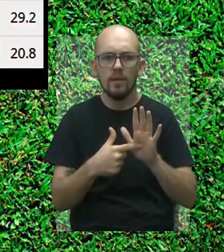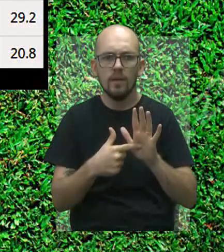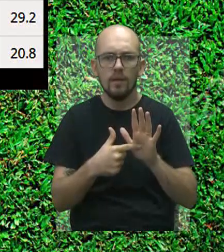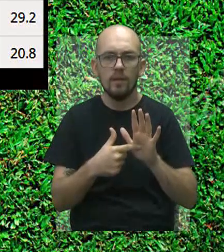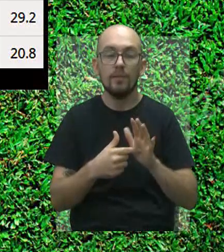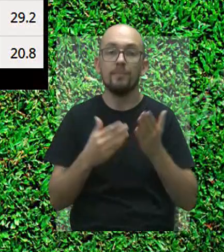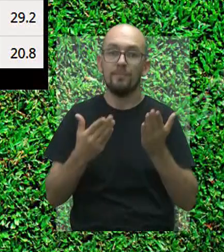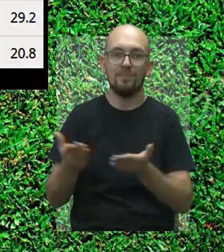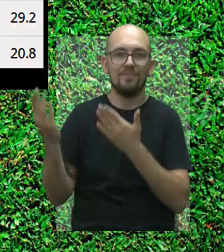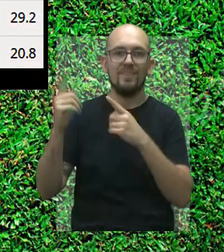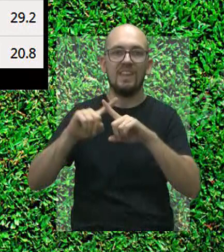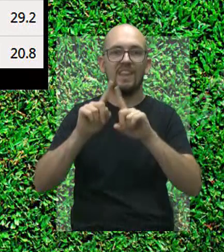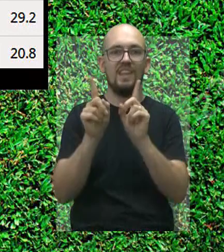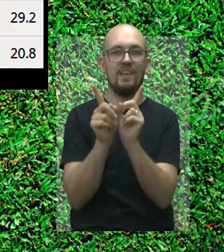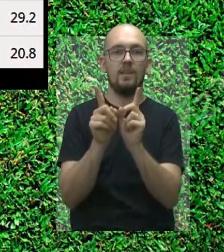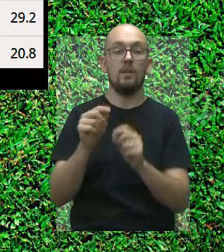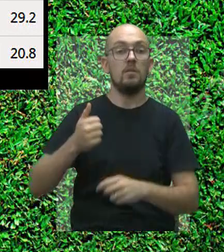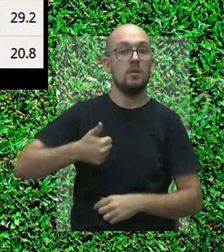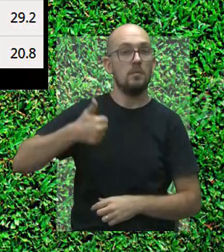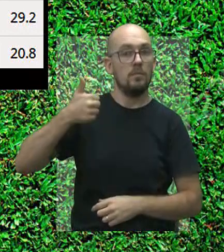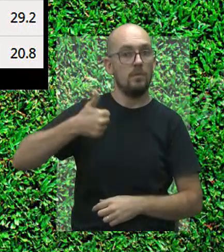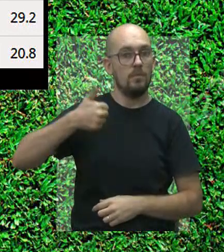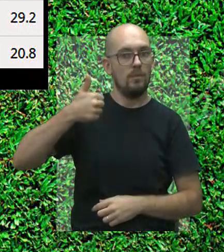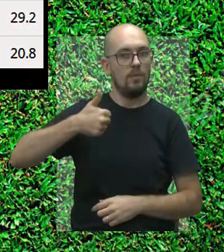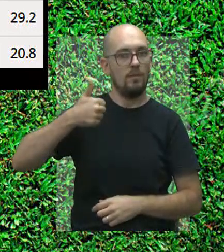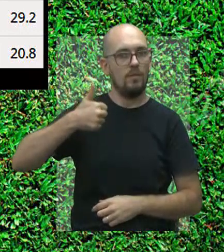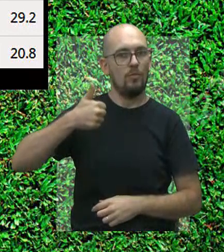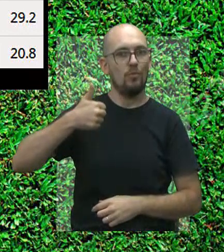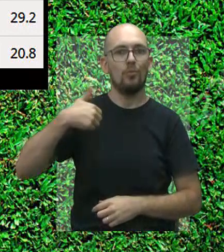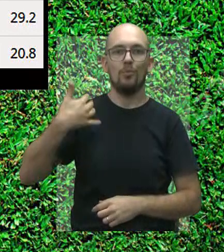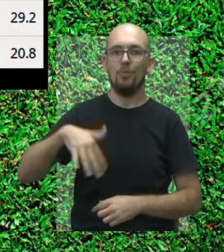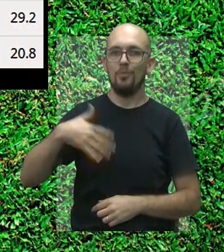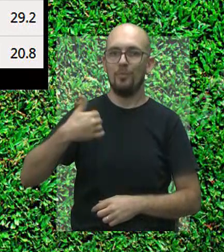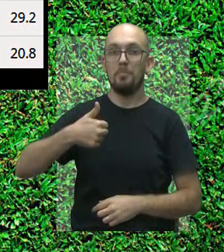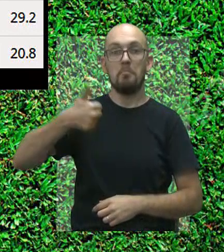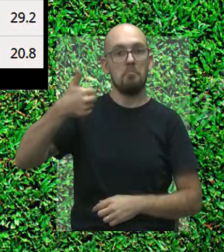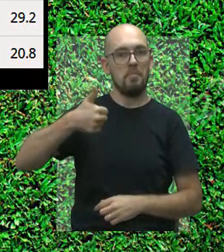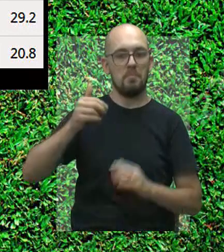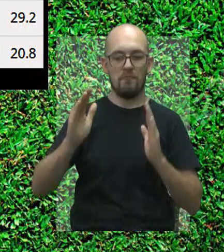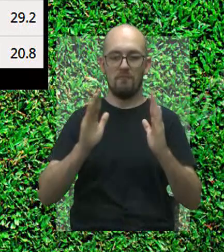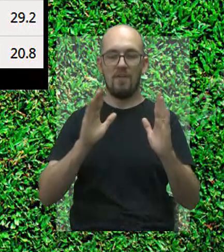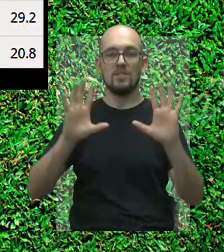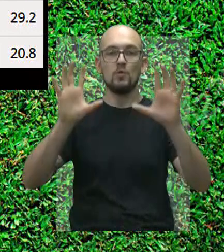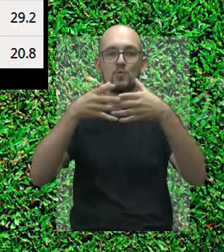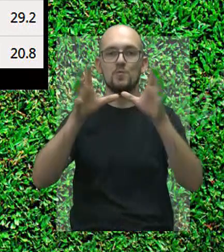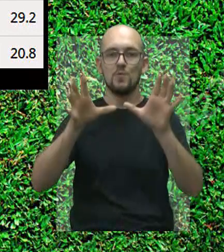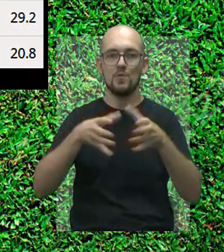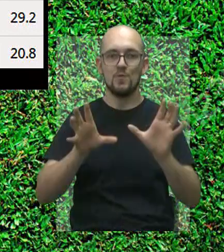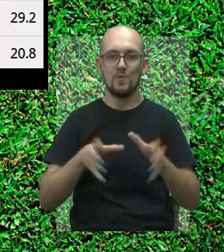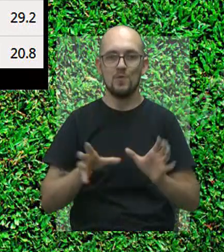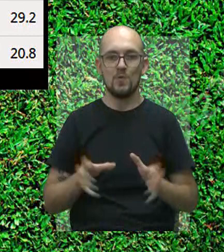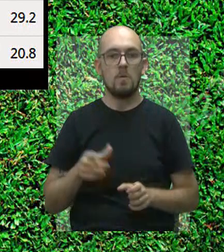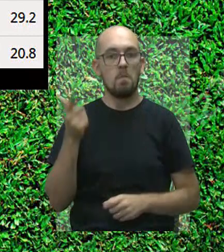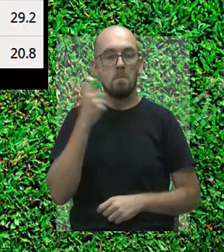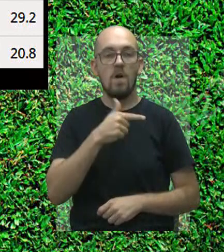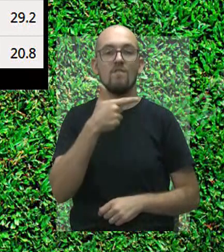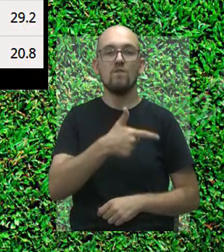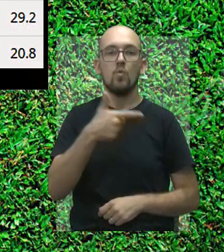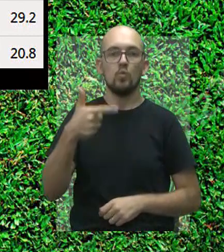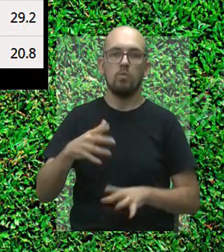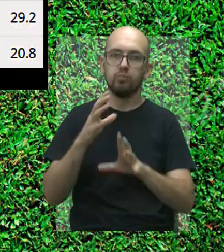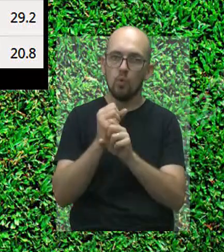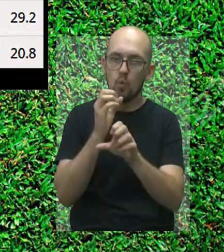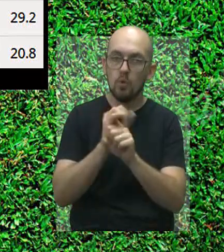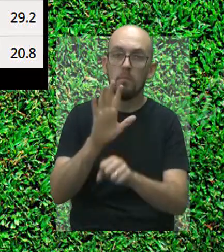O 15 de Jaú terminou em primeiro colocado, Ficou em primeiro na fase de grupos, garantindo aí 22 pontos.